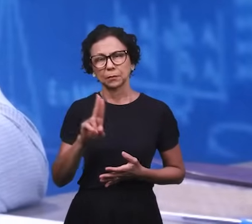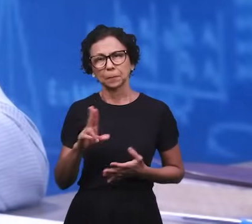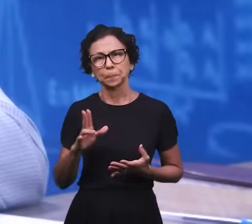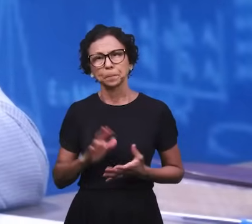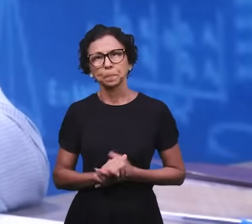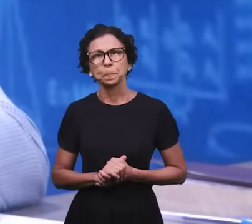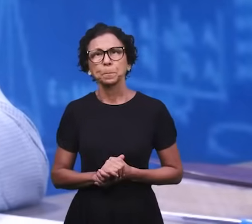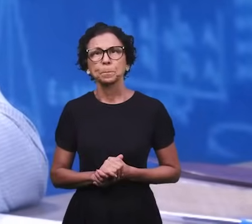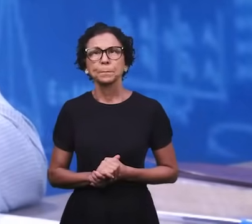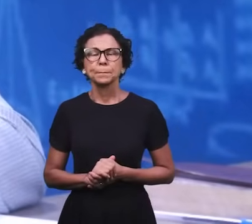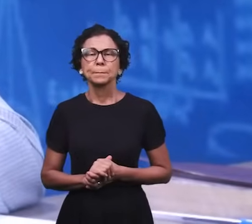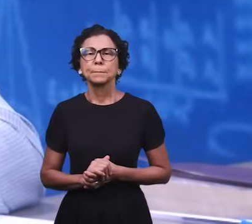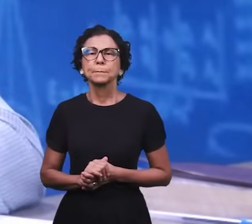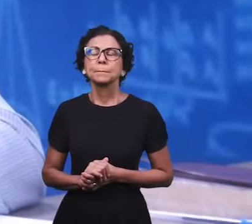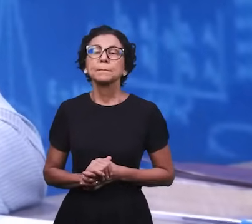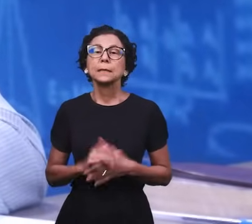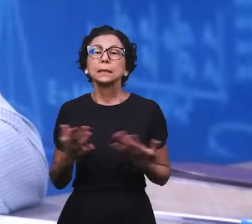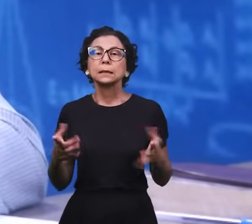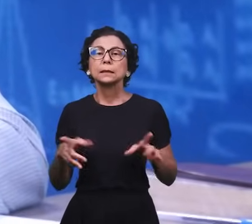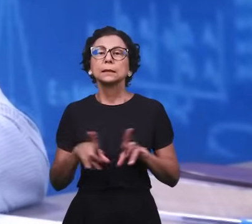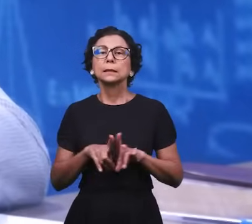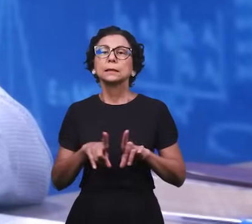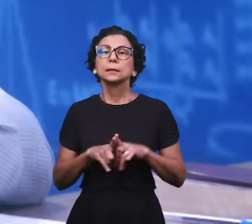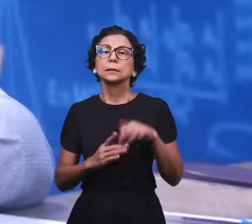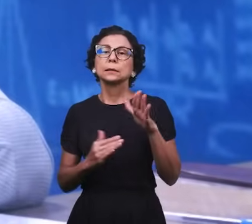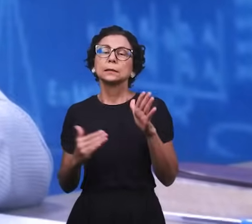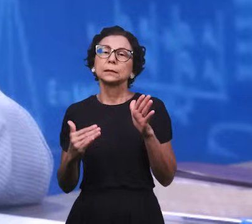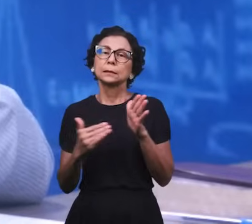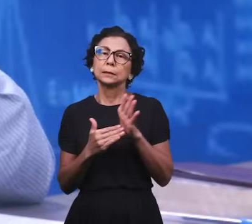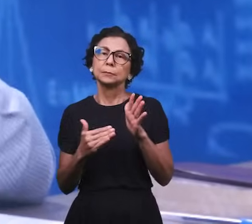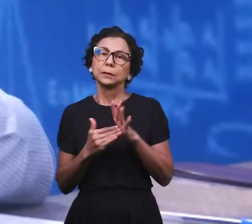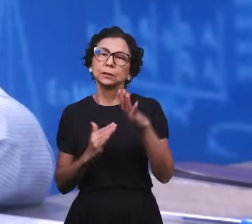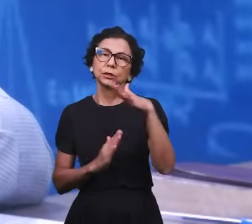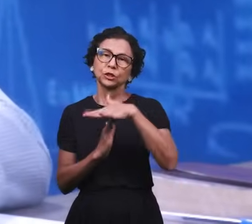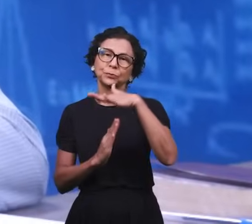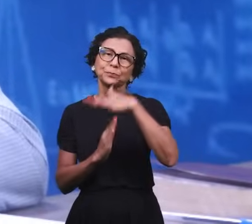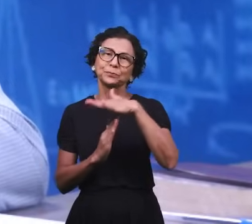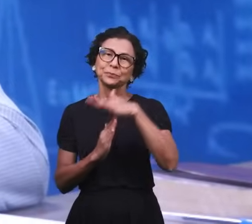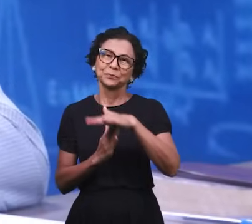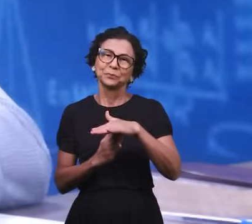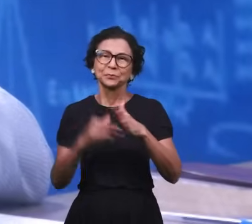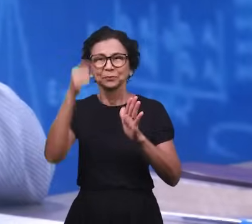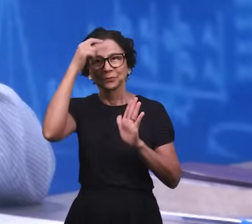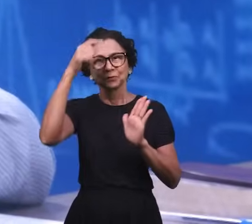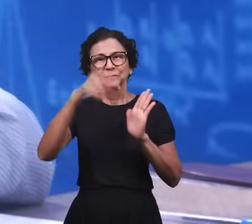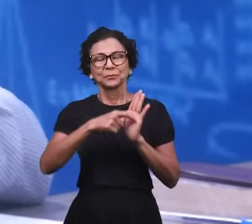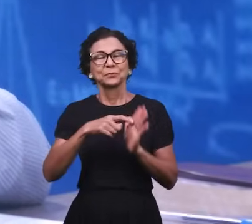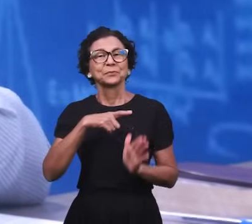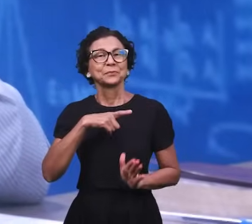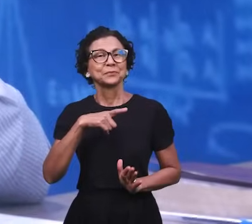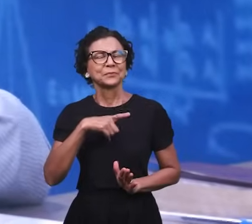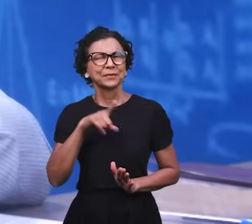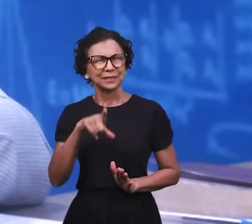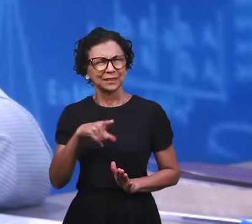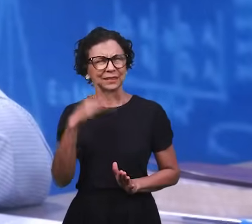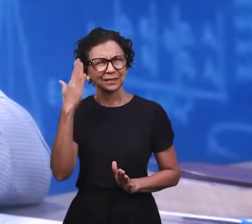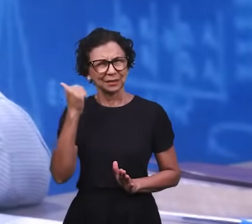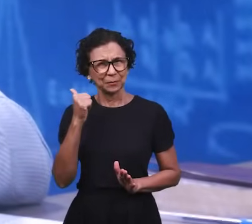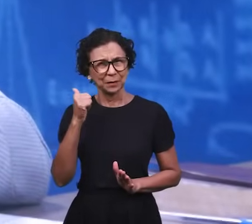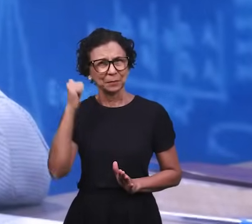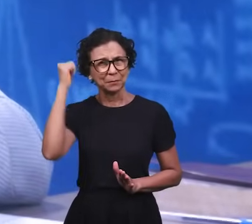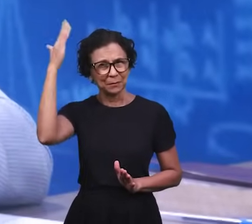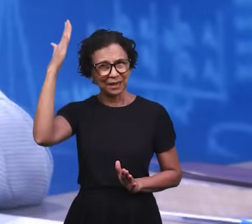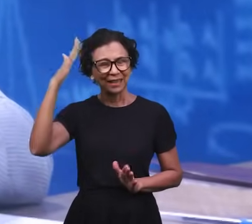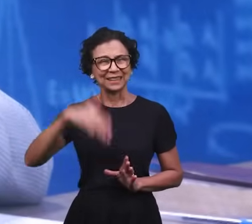à inteligência artificial e também falamos das limitações que ela tem. Então, se você quer saber um pouquinho mais a